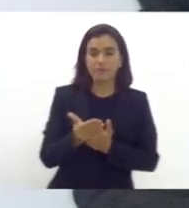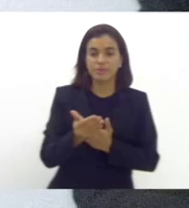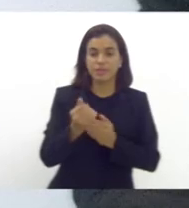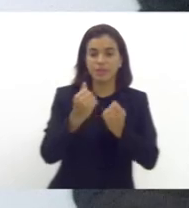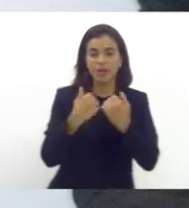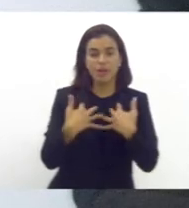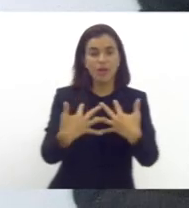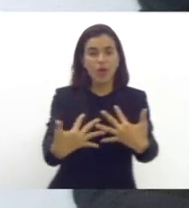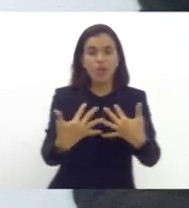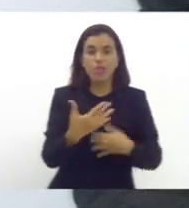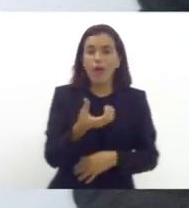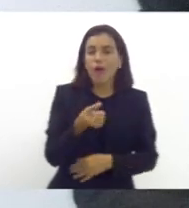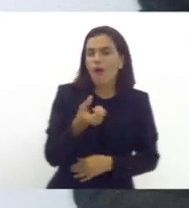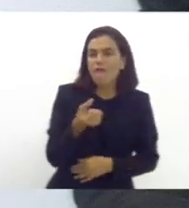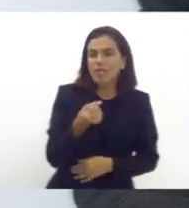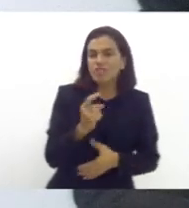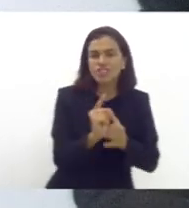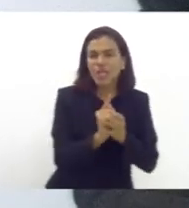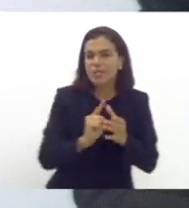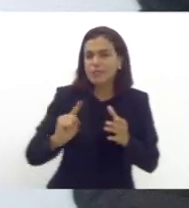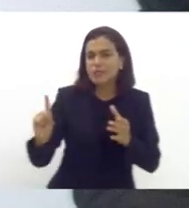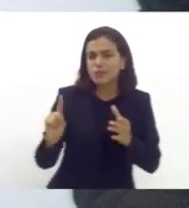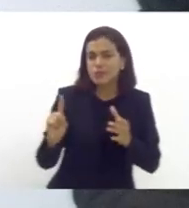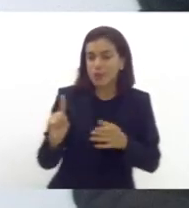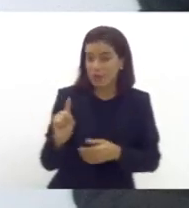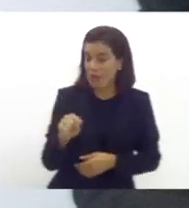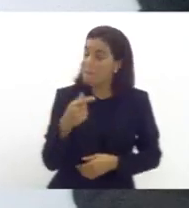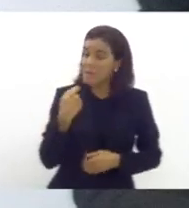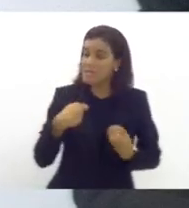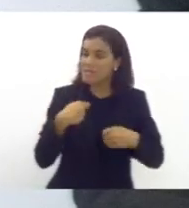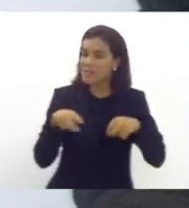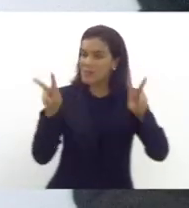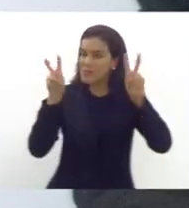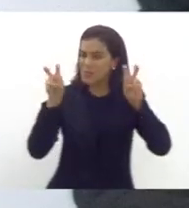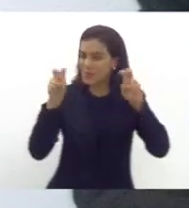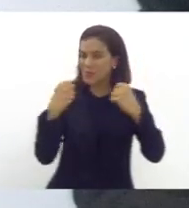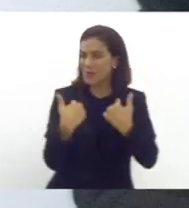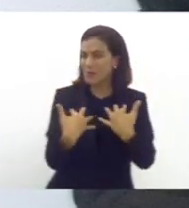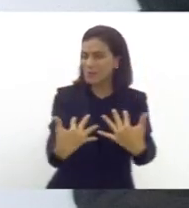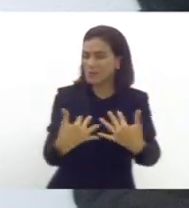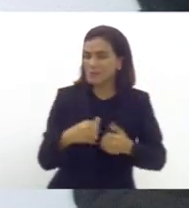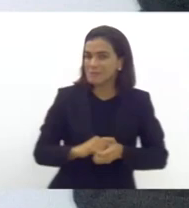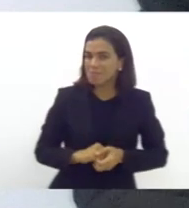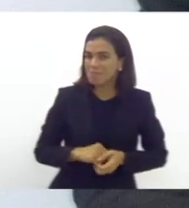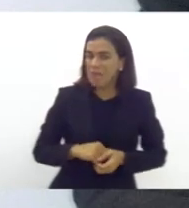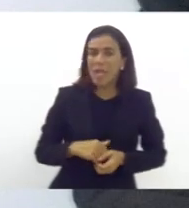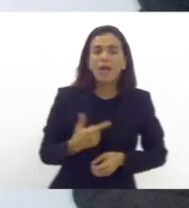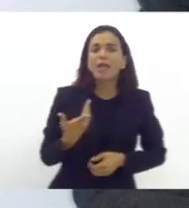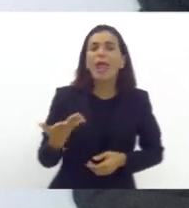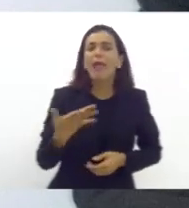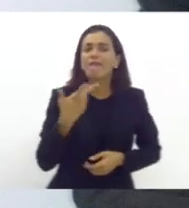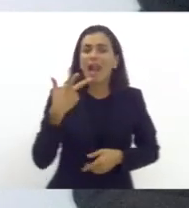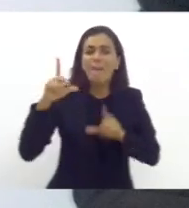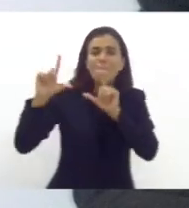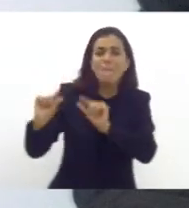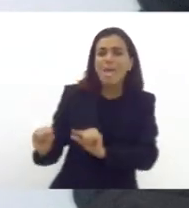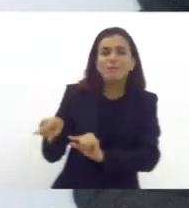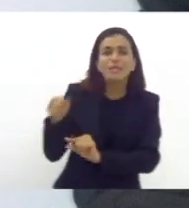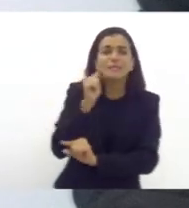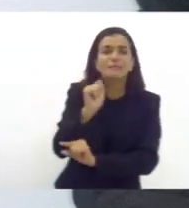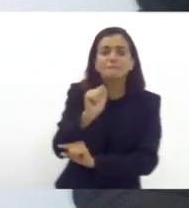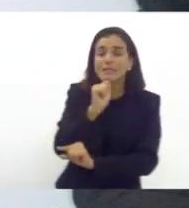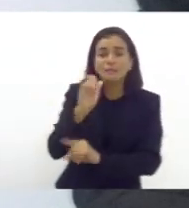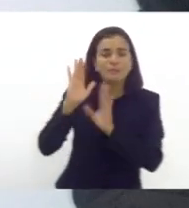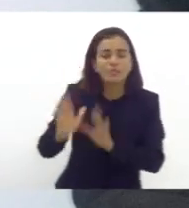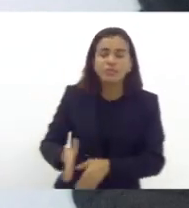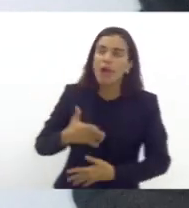covardia e da exclusão eu acho que teria que ser esse o título dessa audiência e quem tem menos que falar que hoje são as mães Porque as